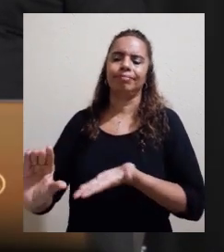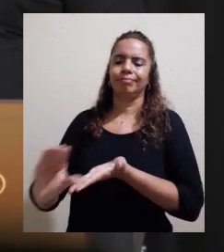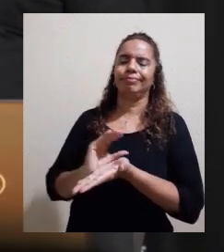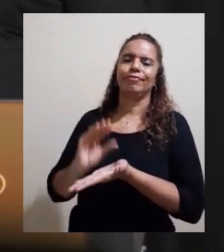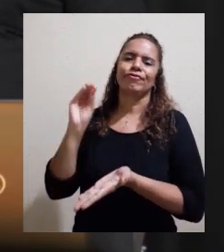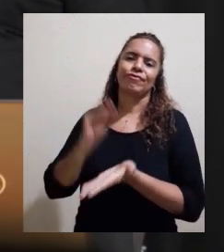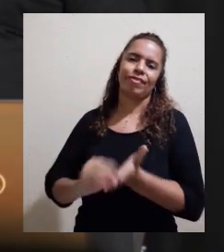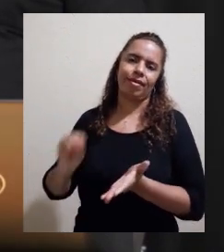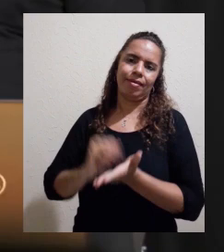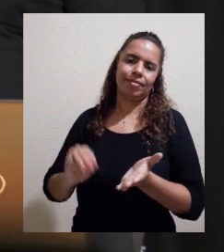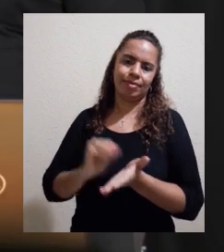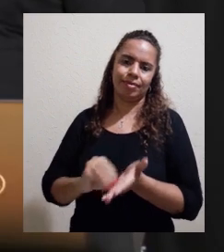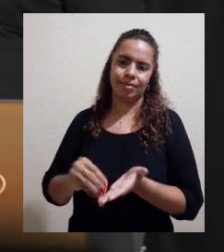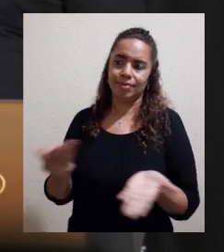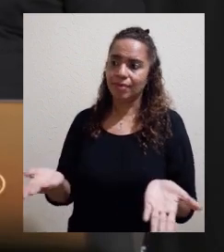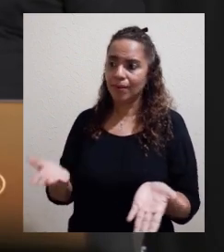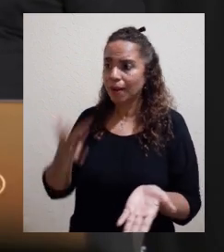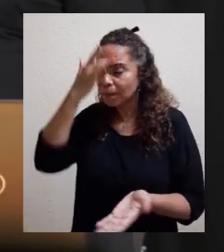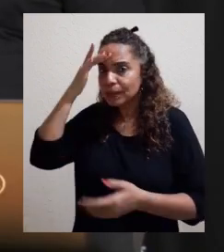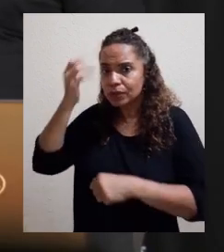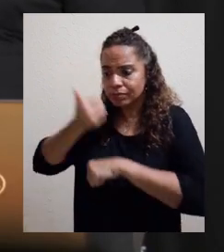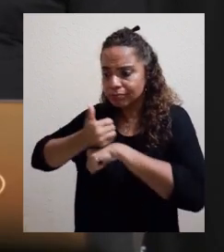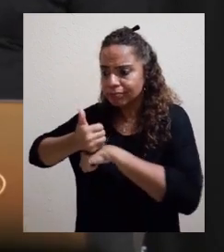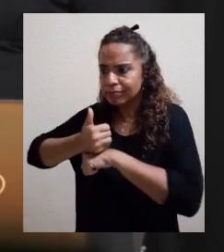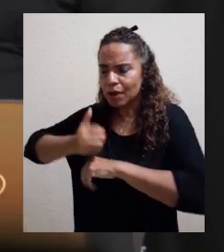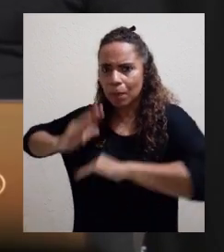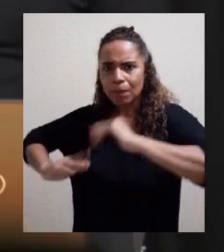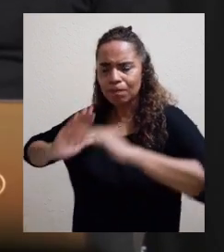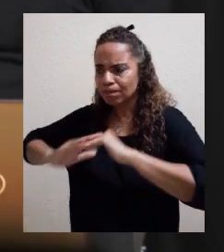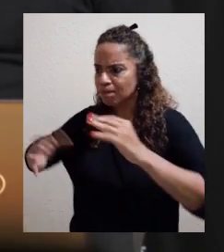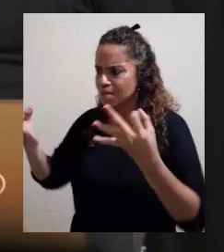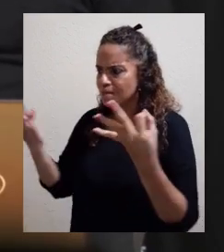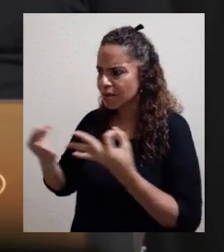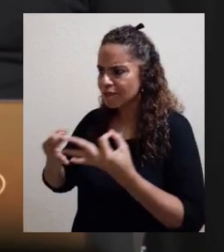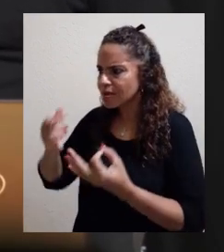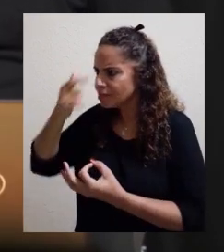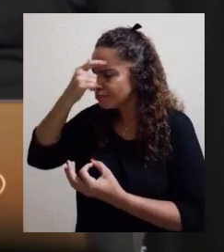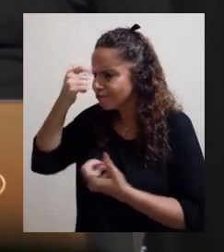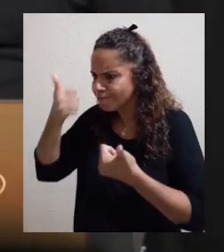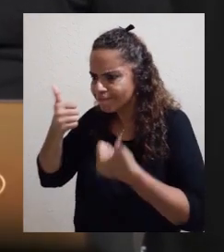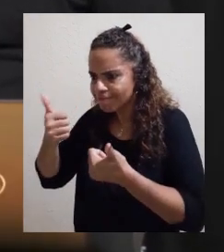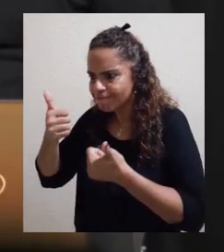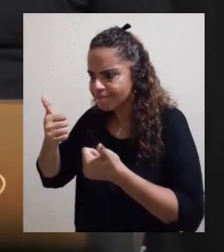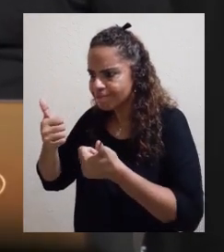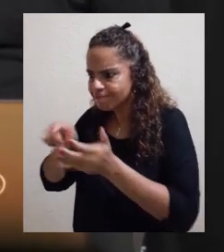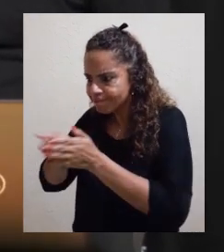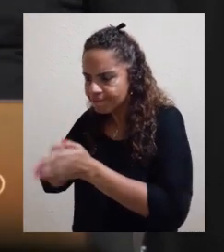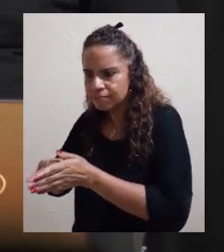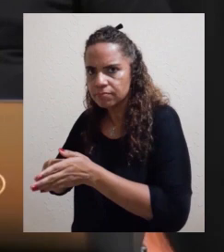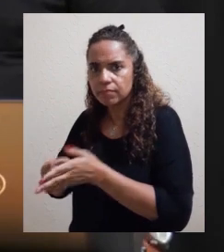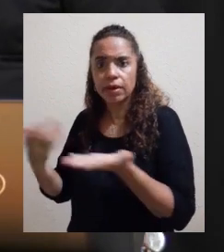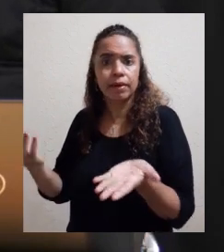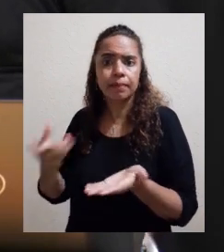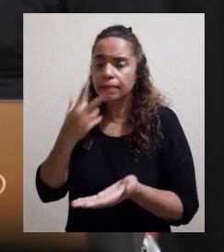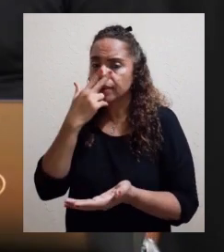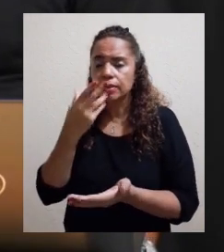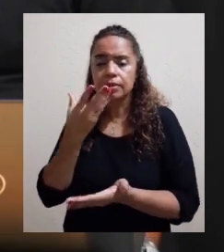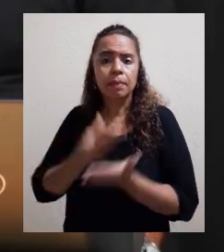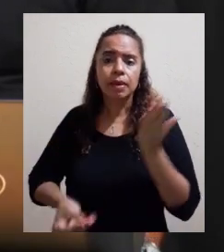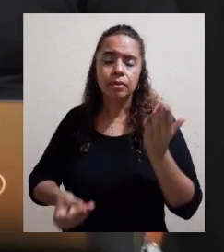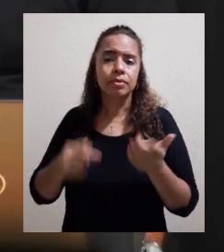limitação financeira, né? E é um potencial que a gente olha, potencial perdido, né? Exatamente. Subutilizado. Subutilizado.